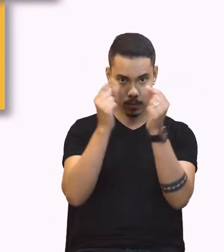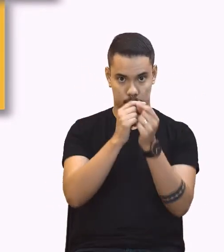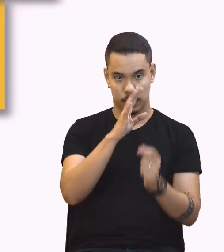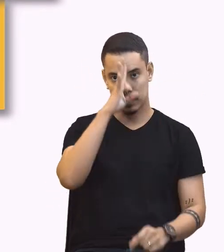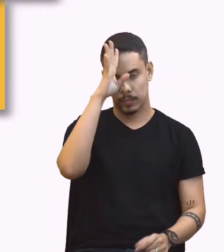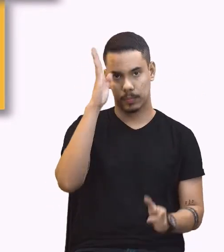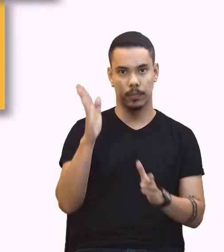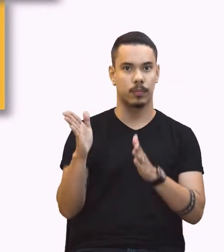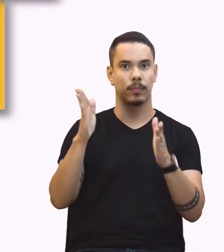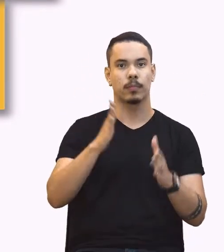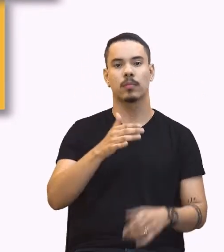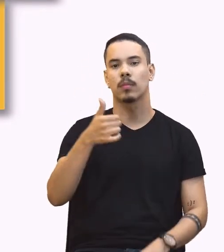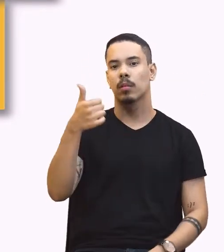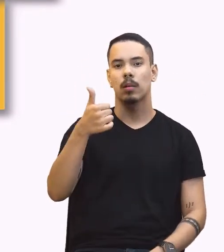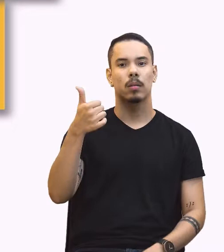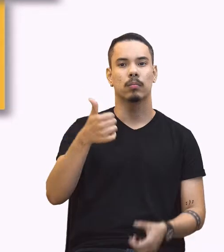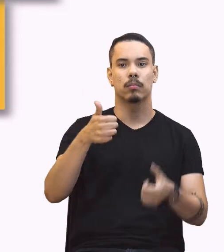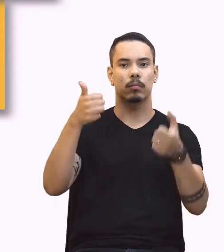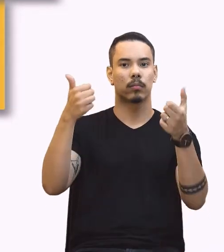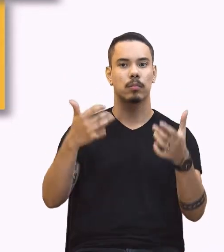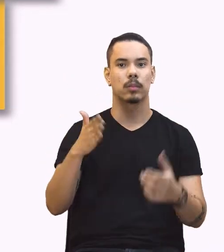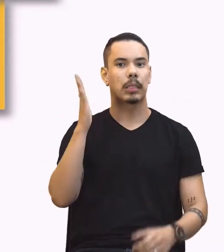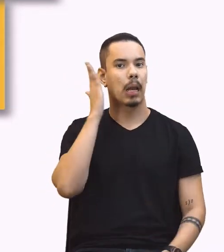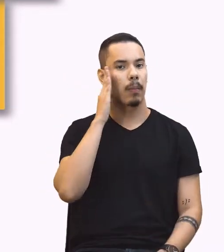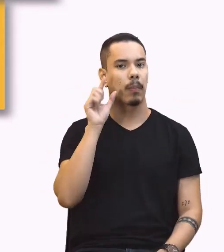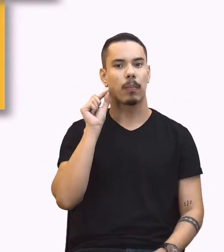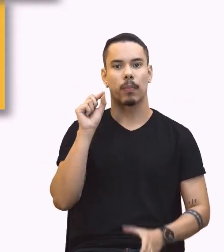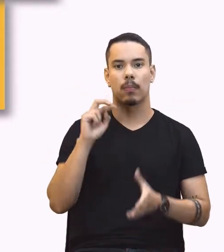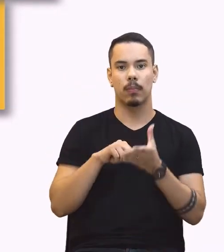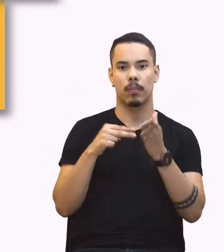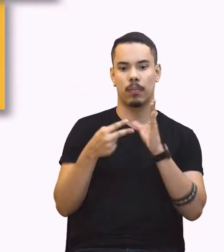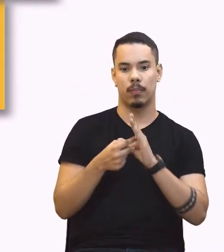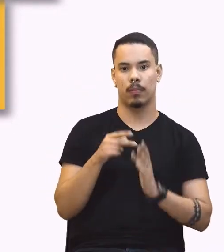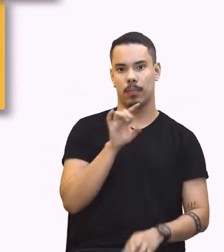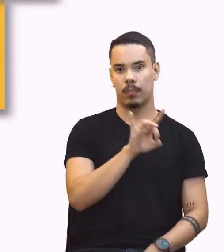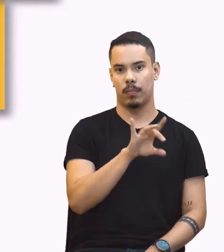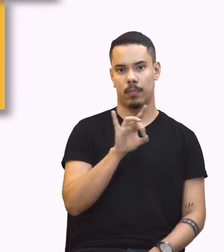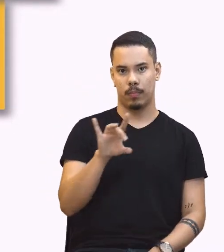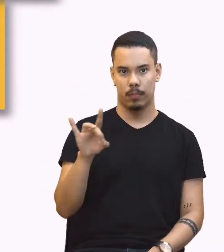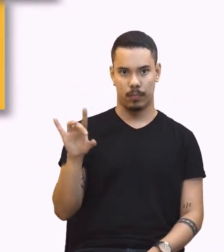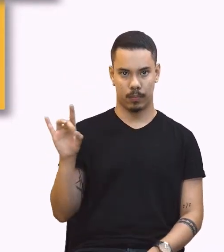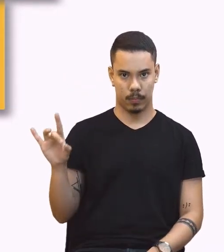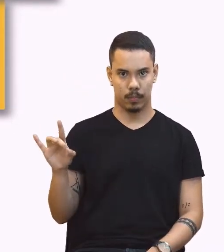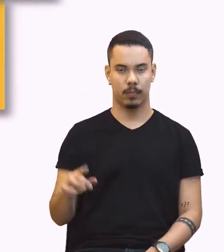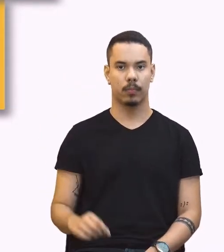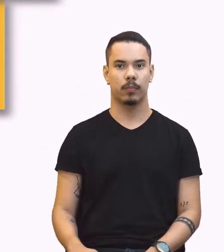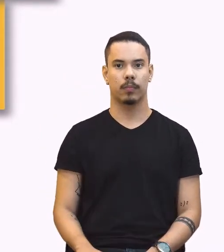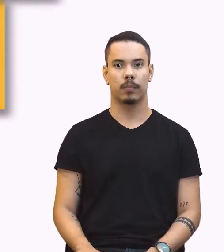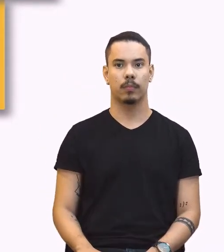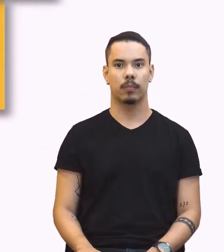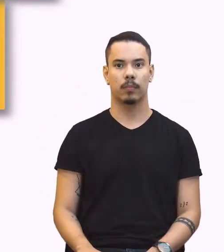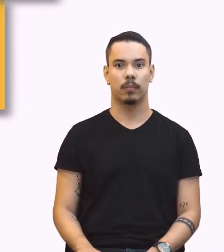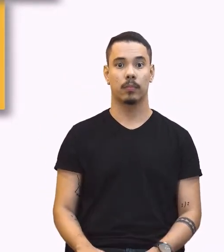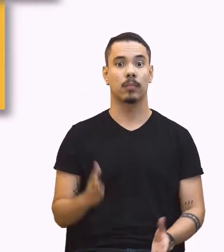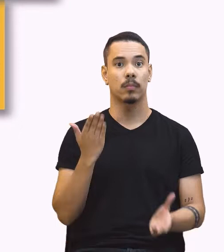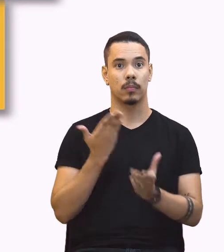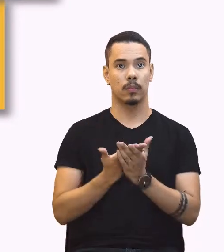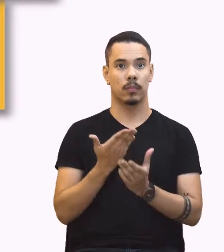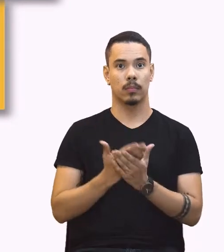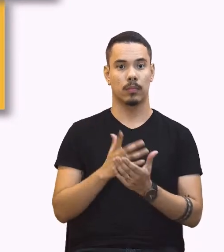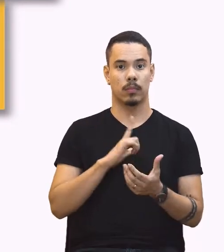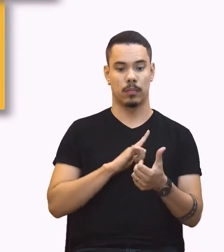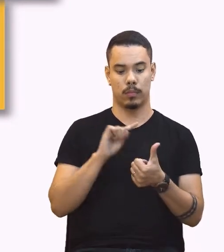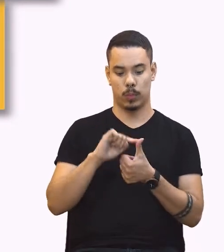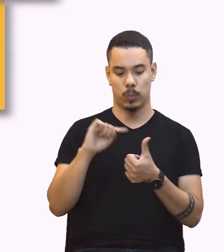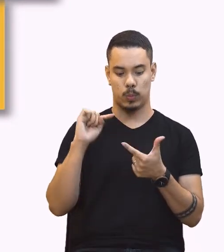Vamos saber o que é o helenismo, o que são essas escolas greco-romanas. E essa aula está dividida em dois momentos,